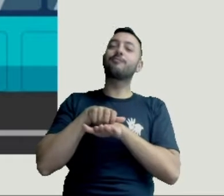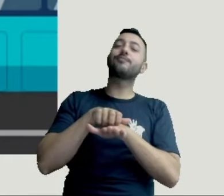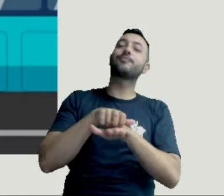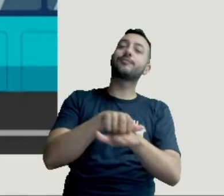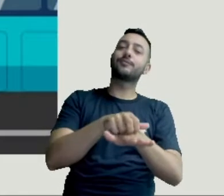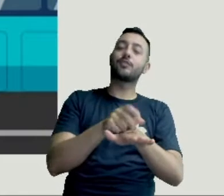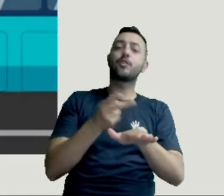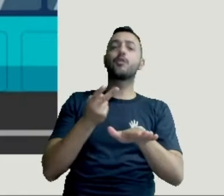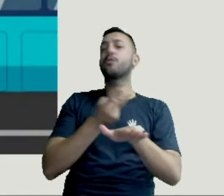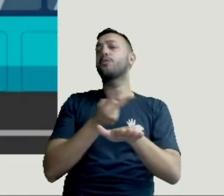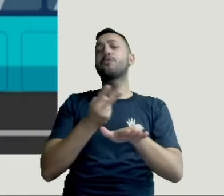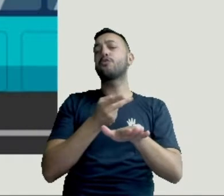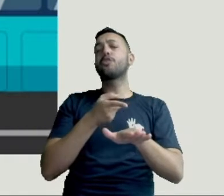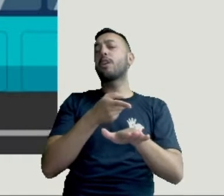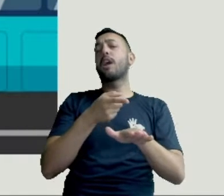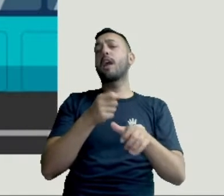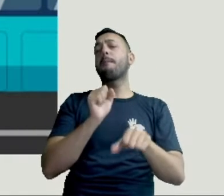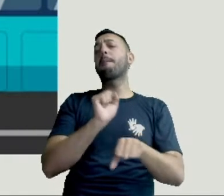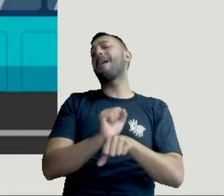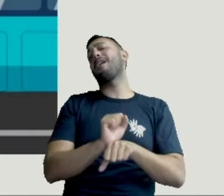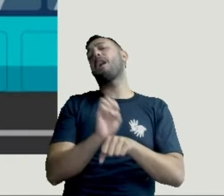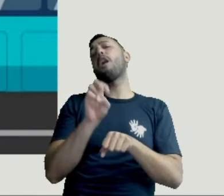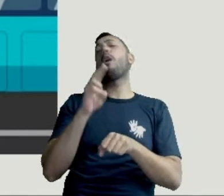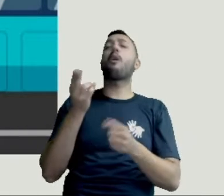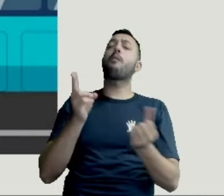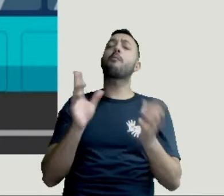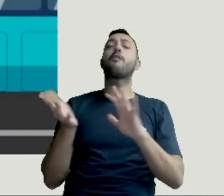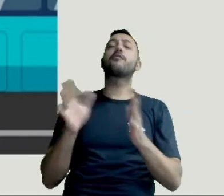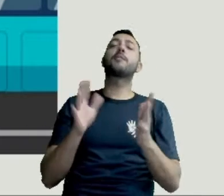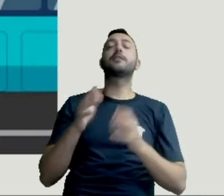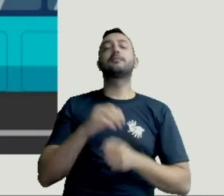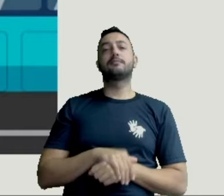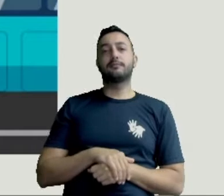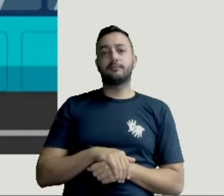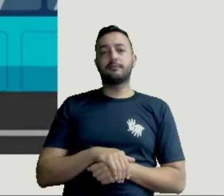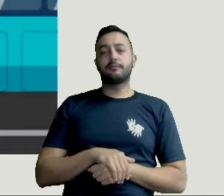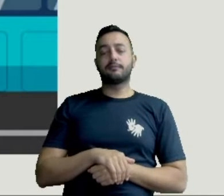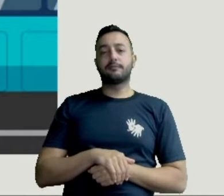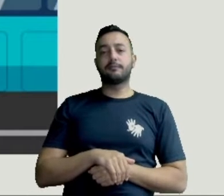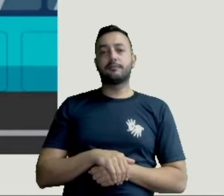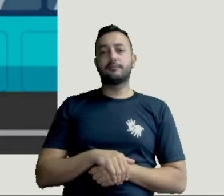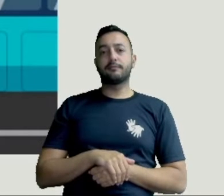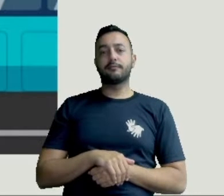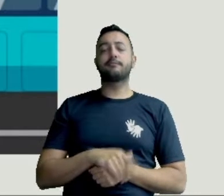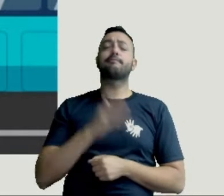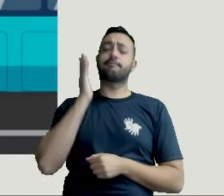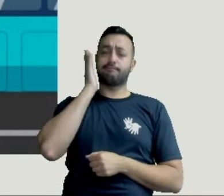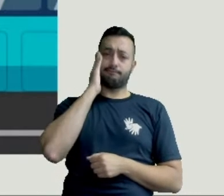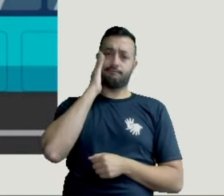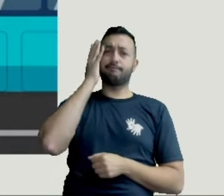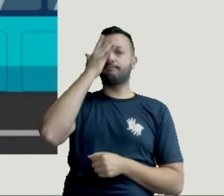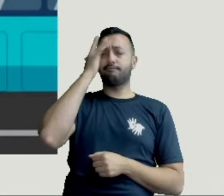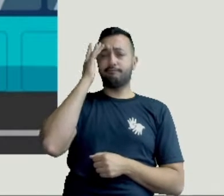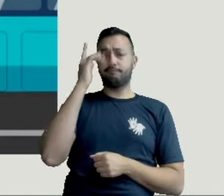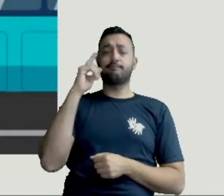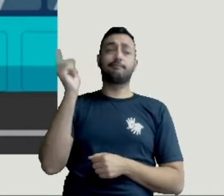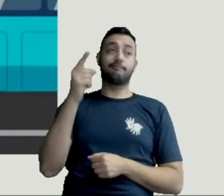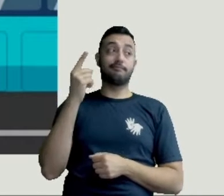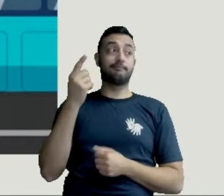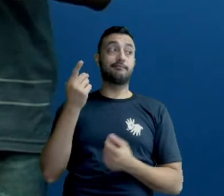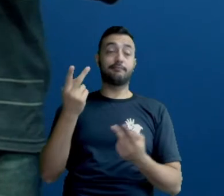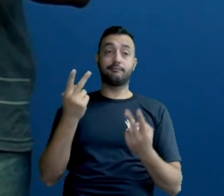ônibus, ele está em repouso ou está em movimento? sei que muita gente, olha aqui para mim